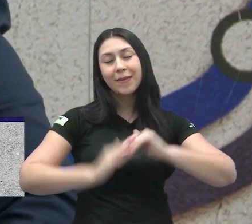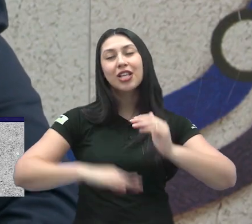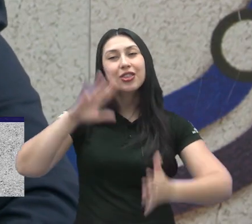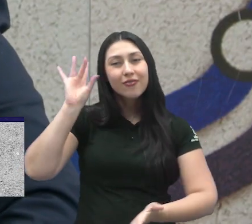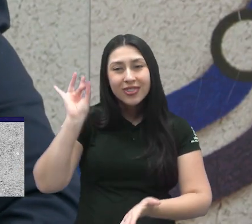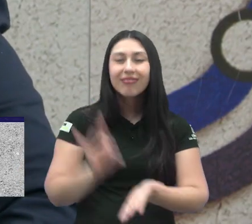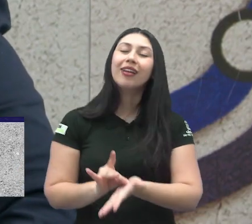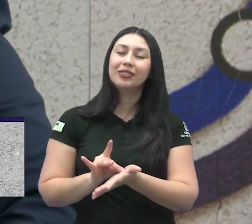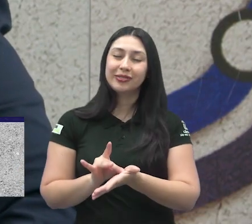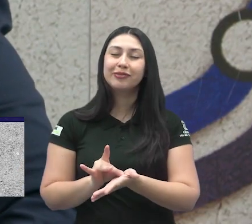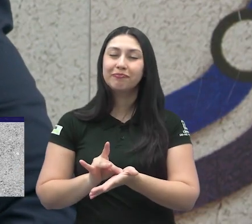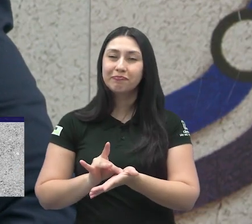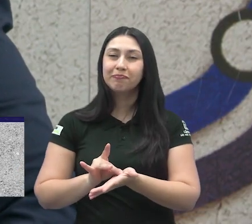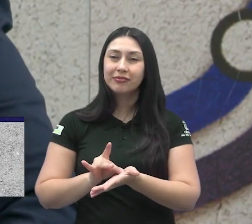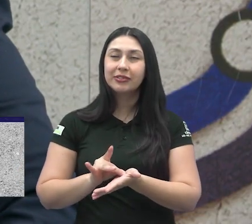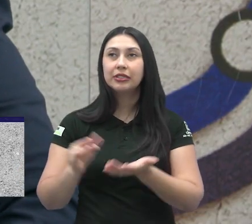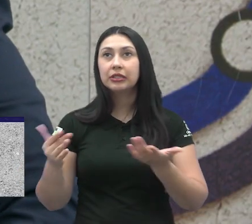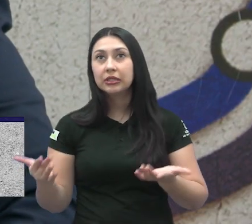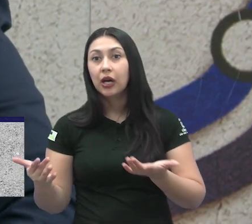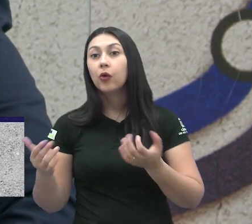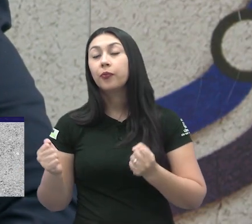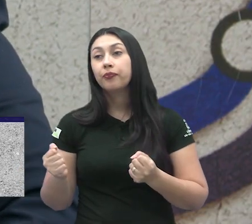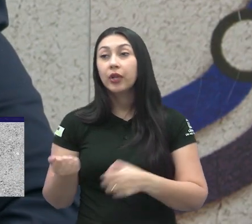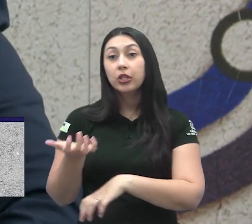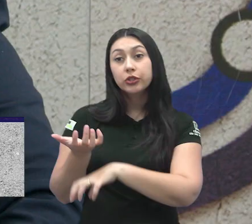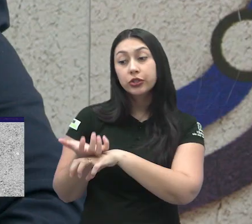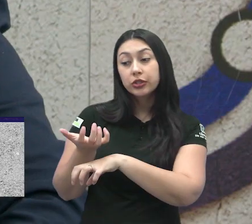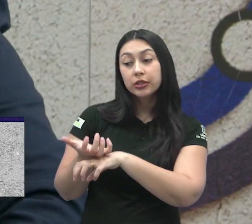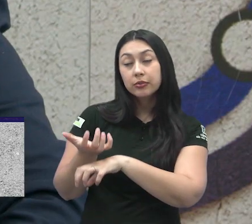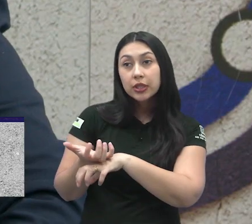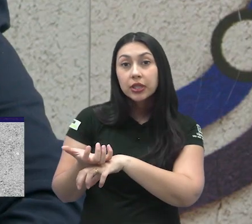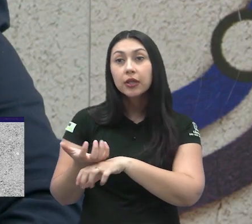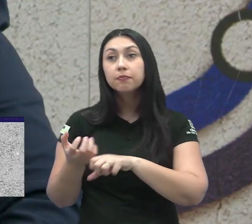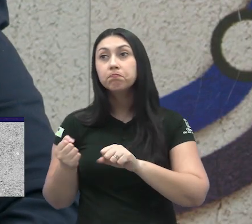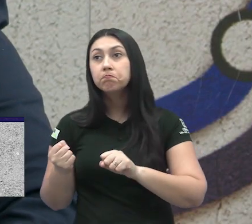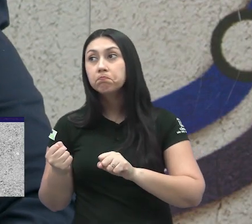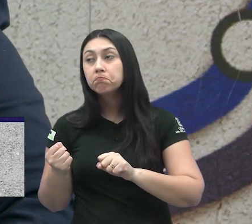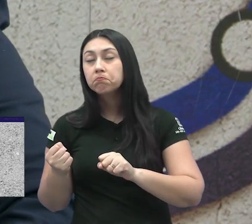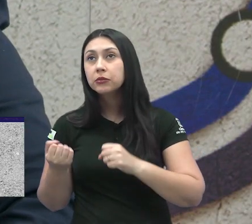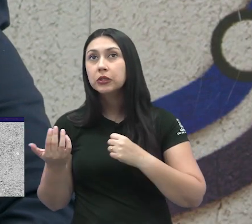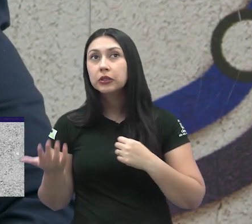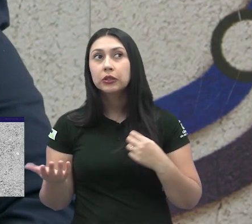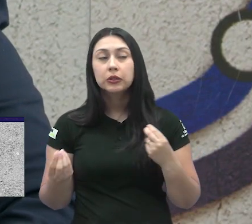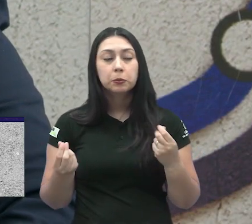têm a prática, né? Então, a gente tem matérias ali de